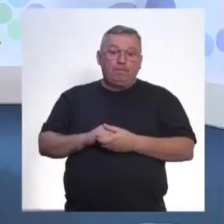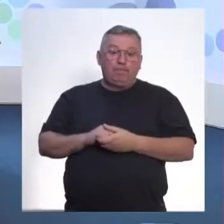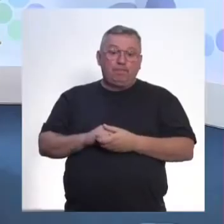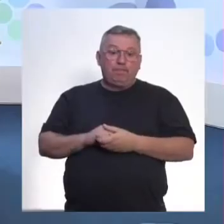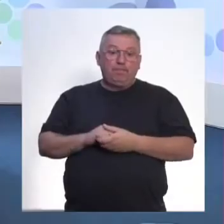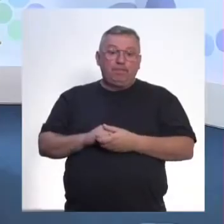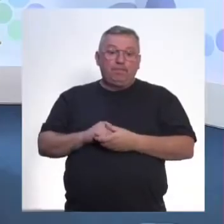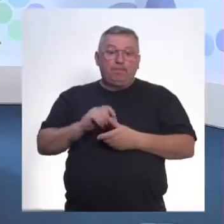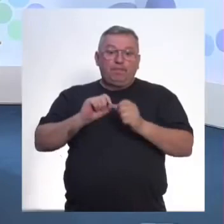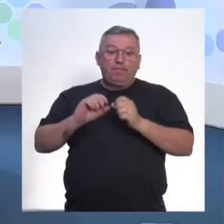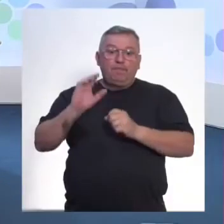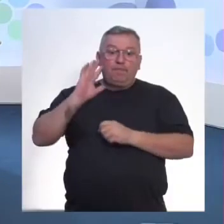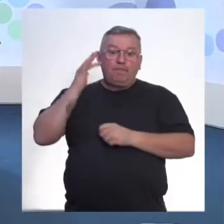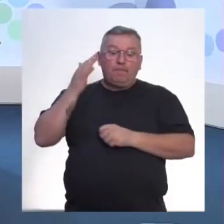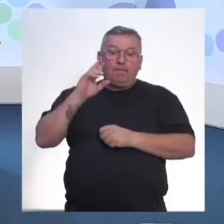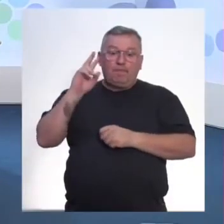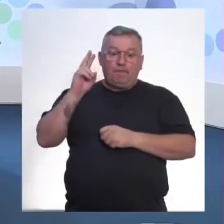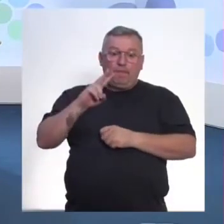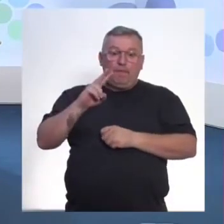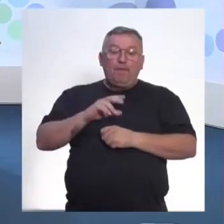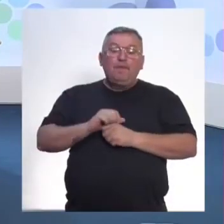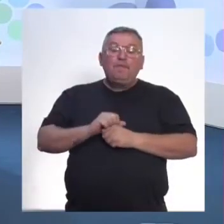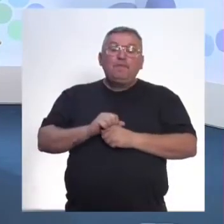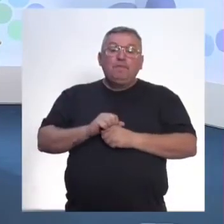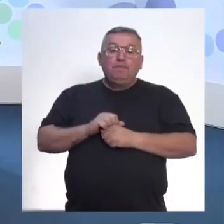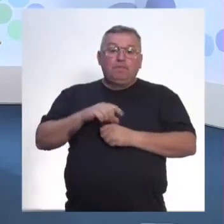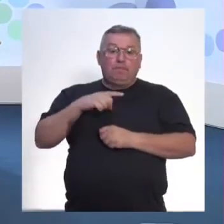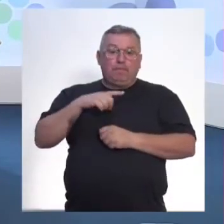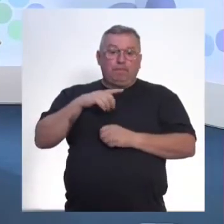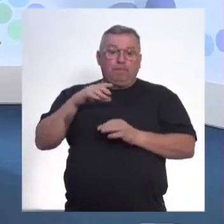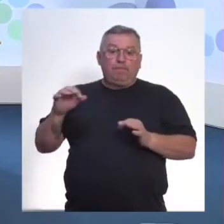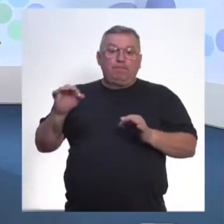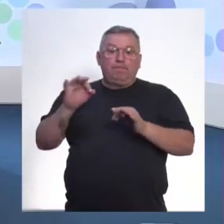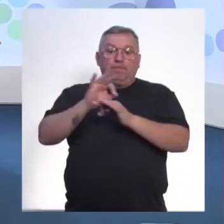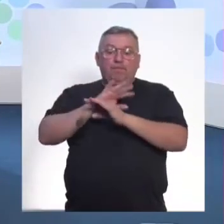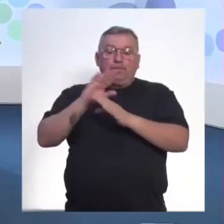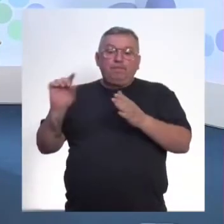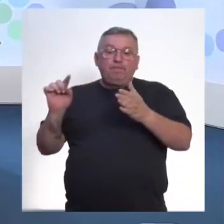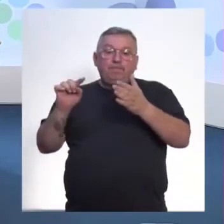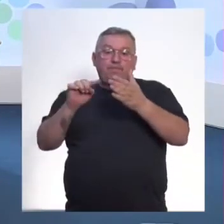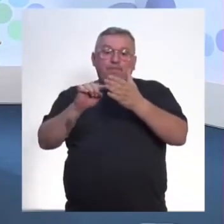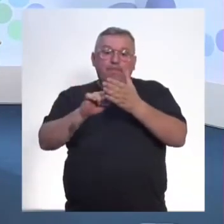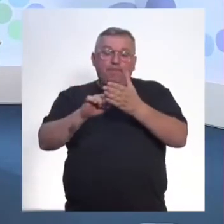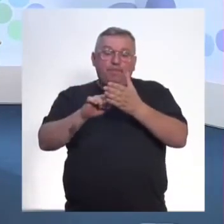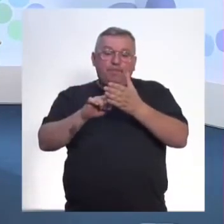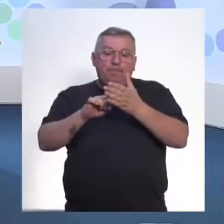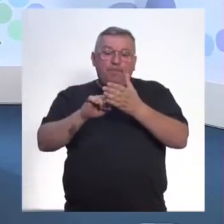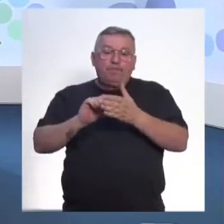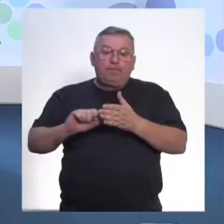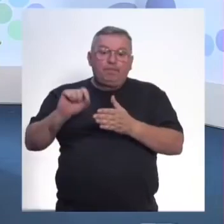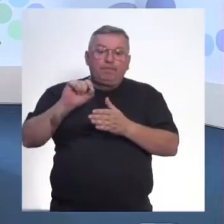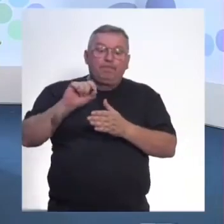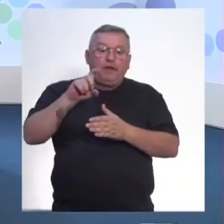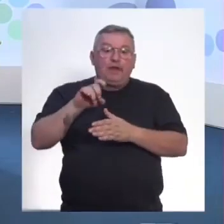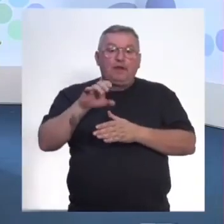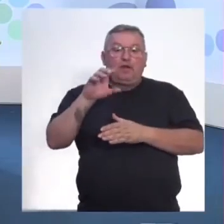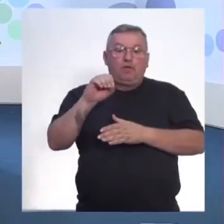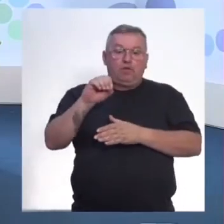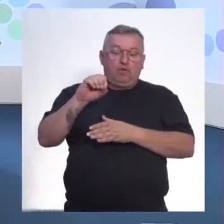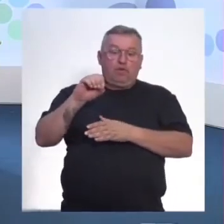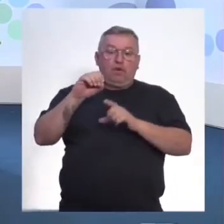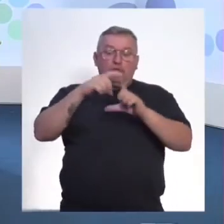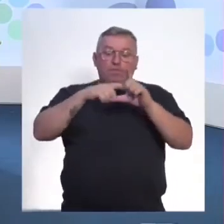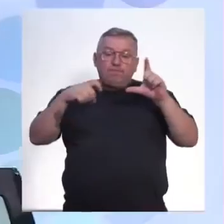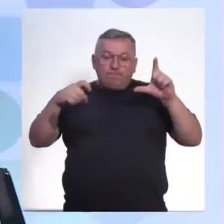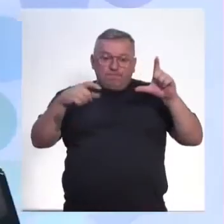então o que acontece? Ó, veja que aqui ó, já está posicionado em cima de quem? Do eixo das abscissas. Então não tem a